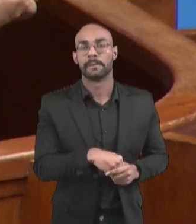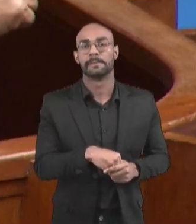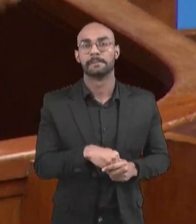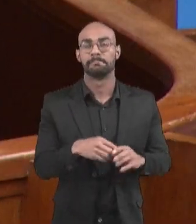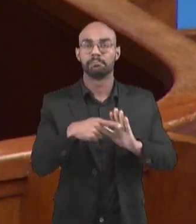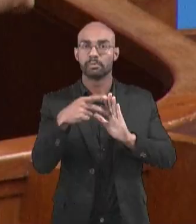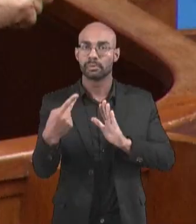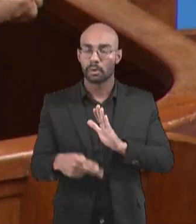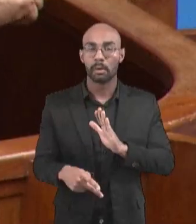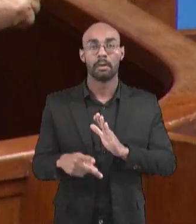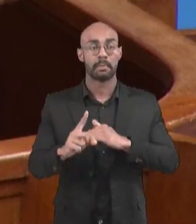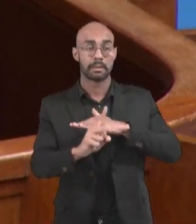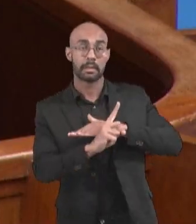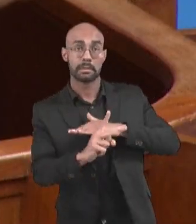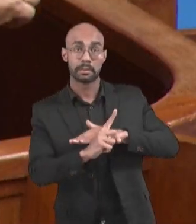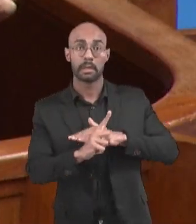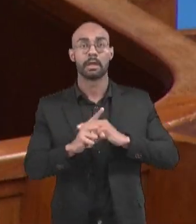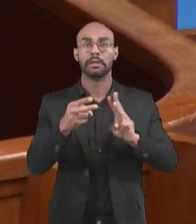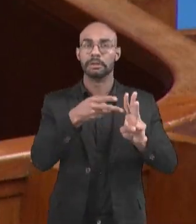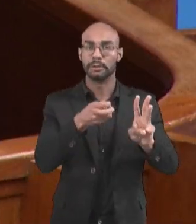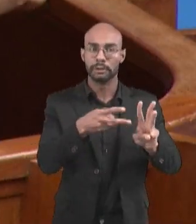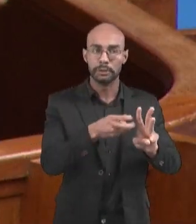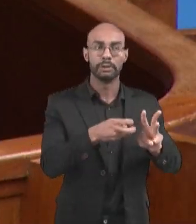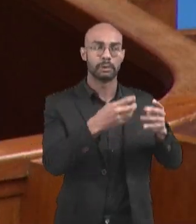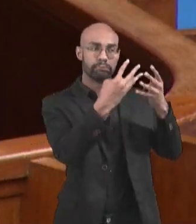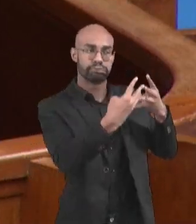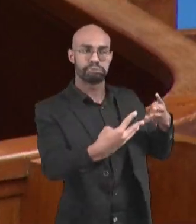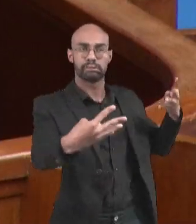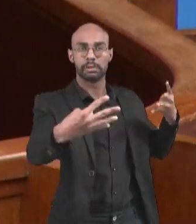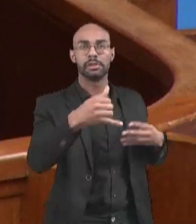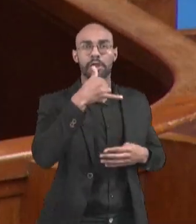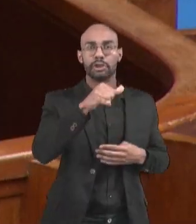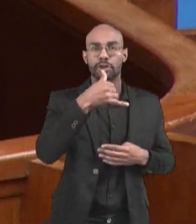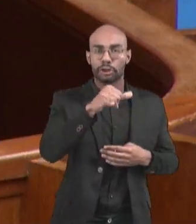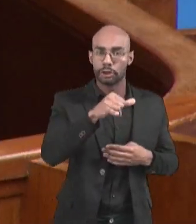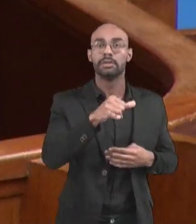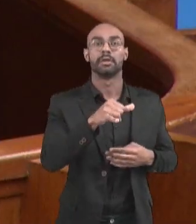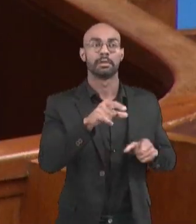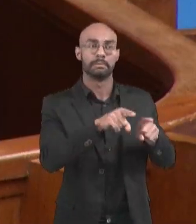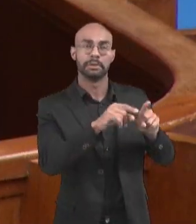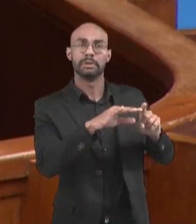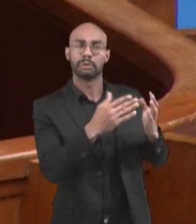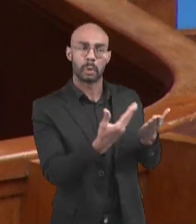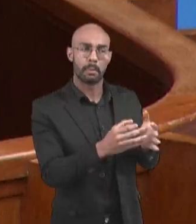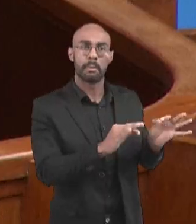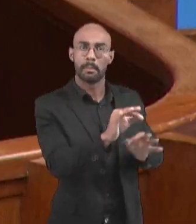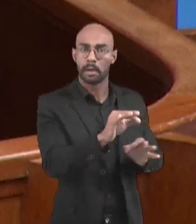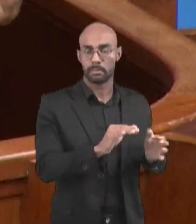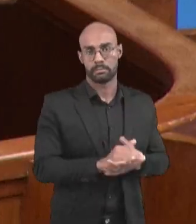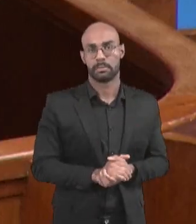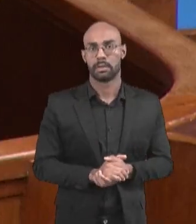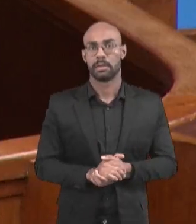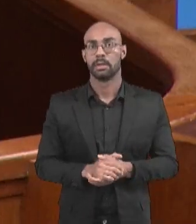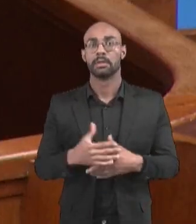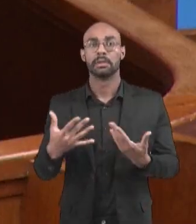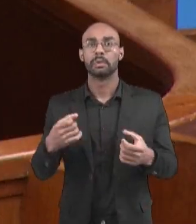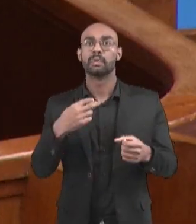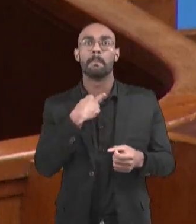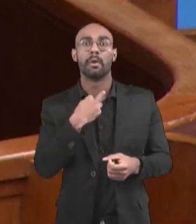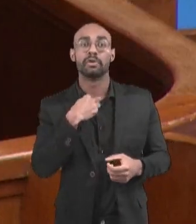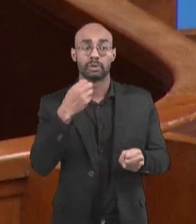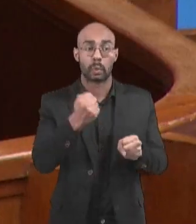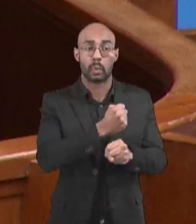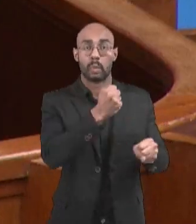propriedade privada para atender os índios com luz elétrica, escolas, isso é contra a lei. Você não pode